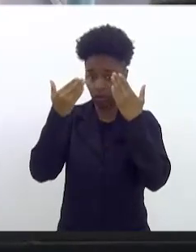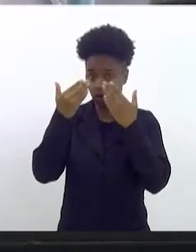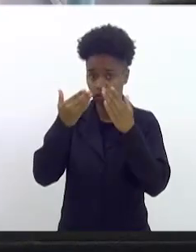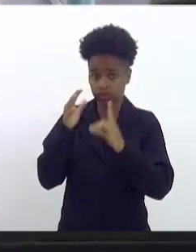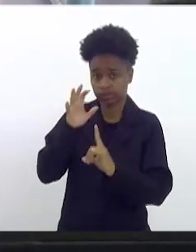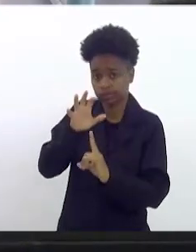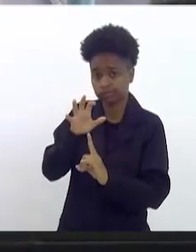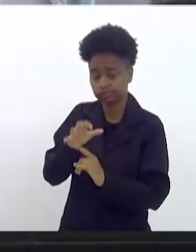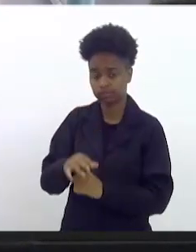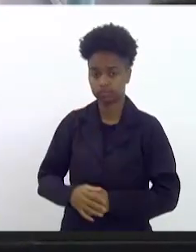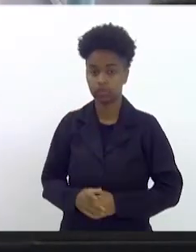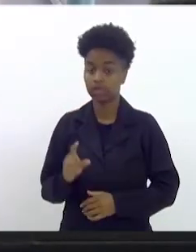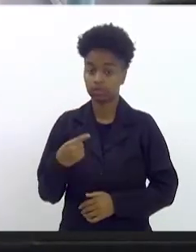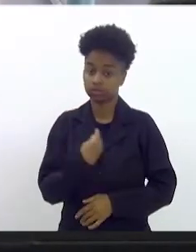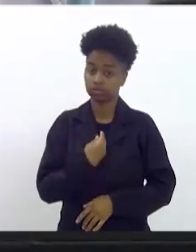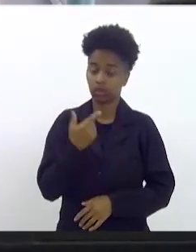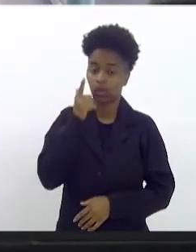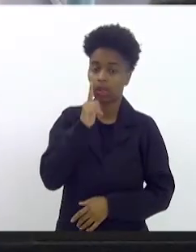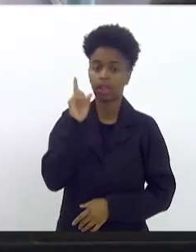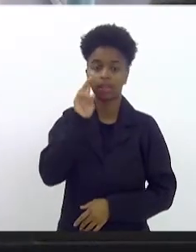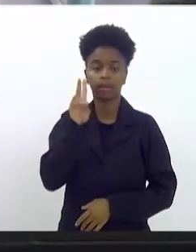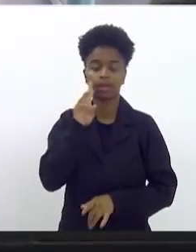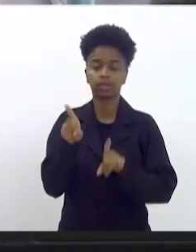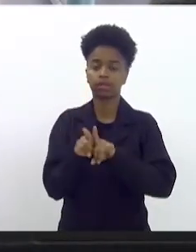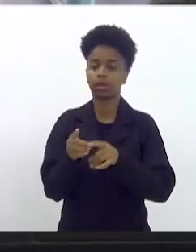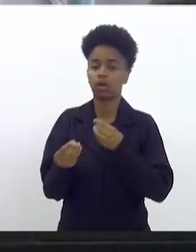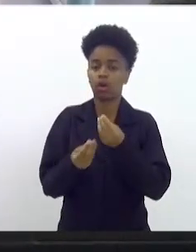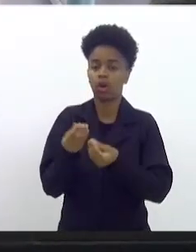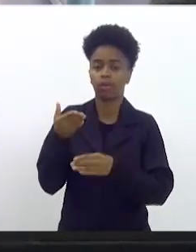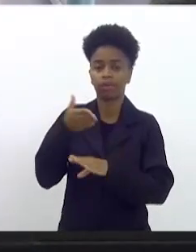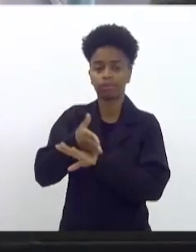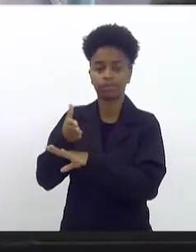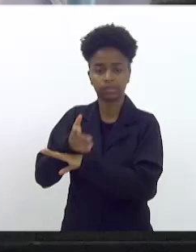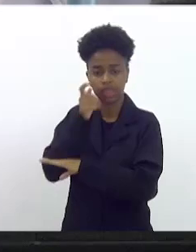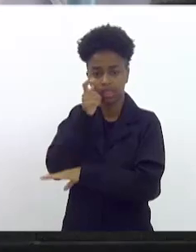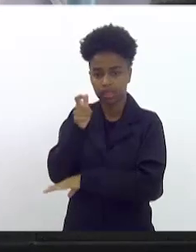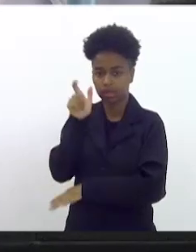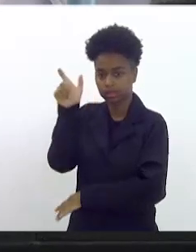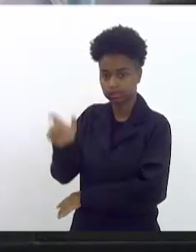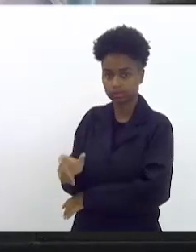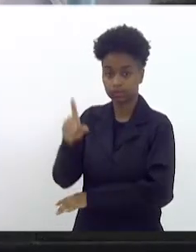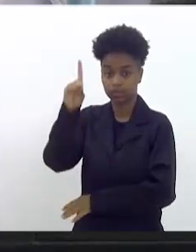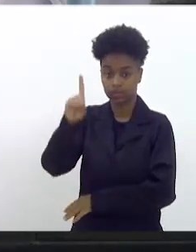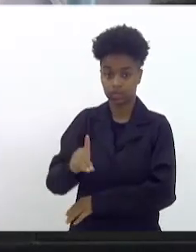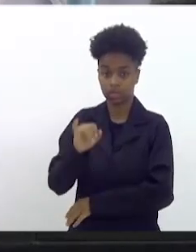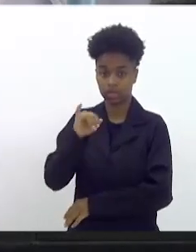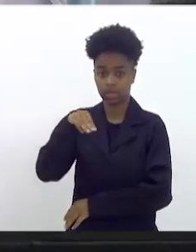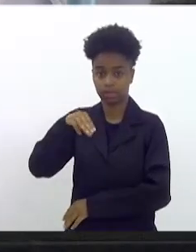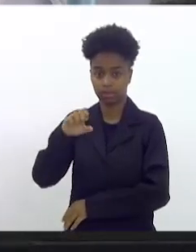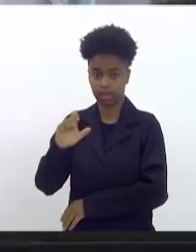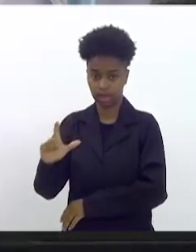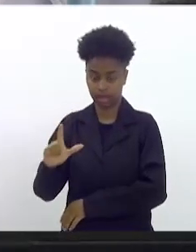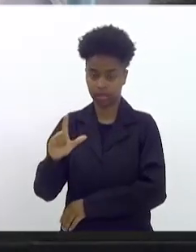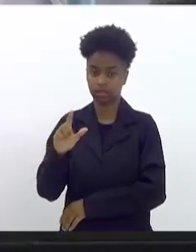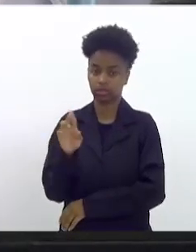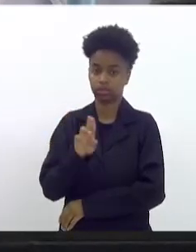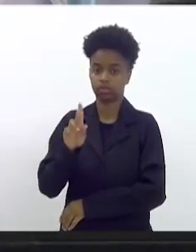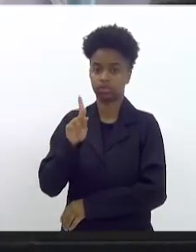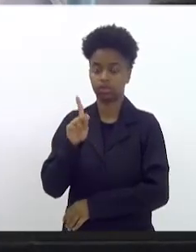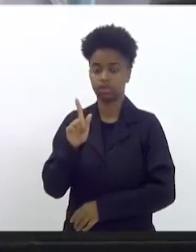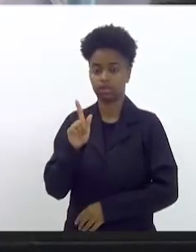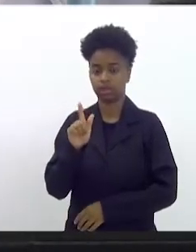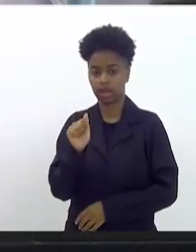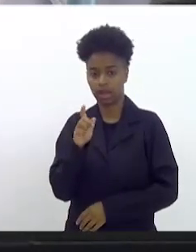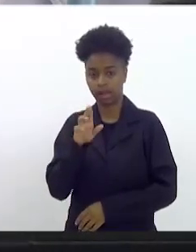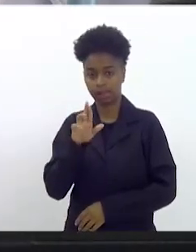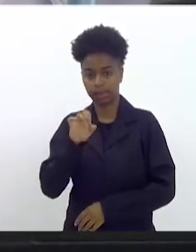gente pode lembrar aqui também da participação muito interessante da então diretora do IML, doutora Gabriela, que, quando